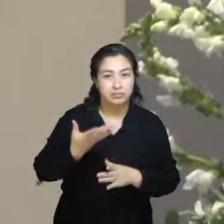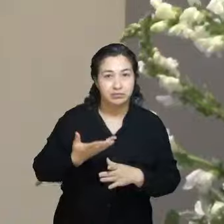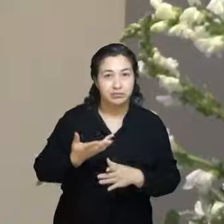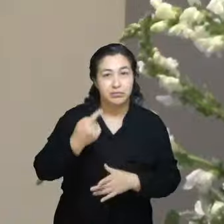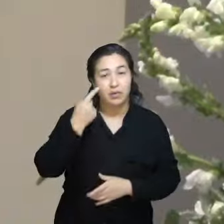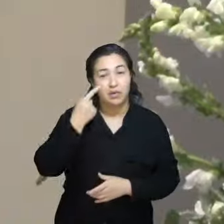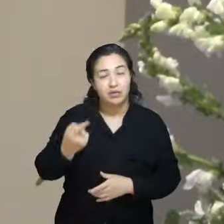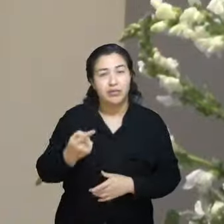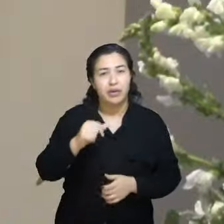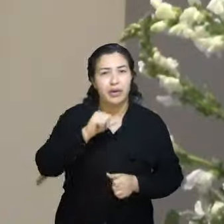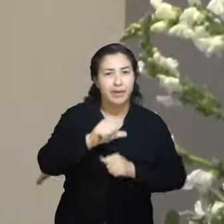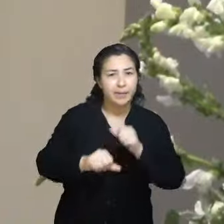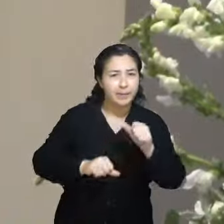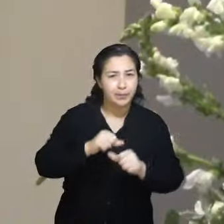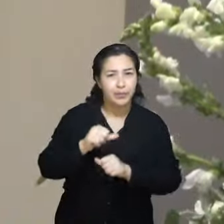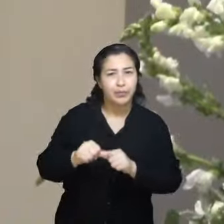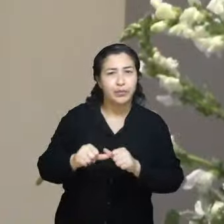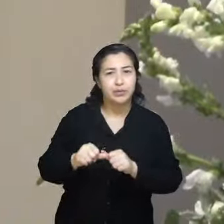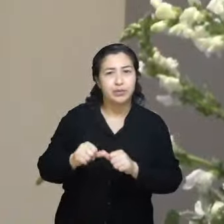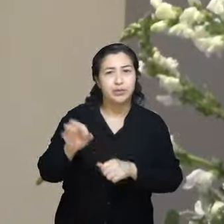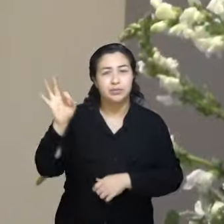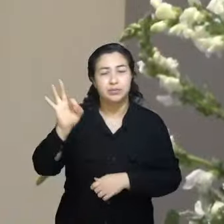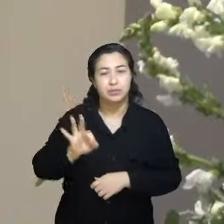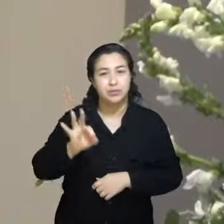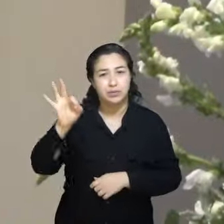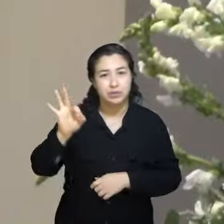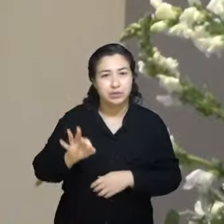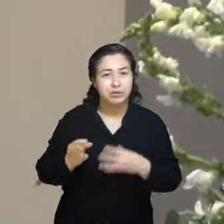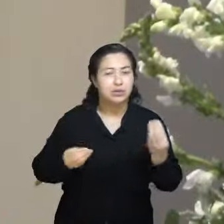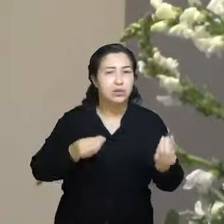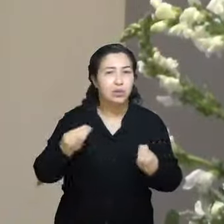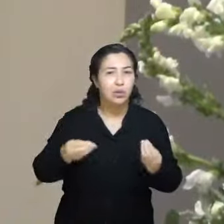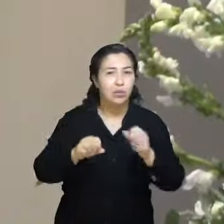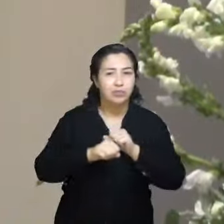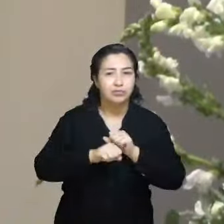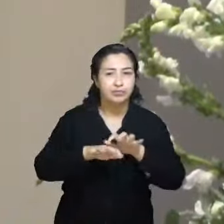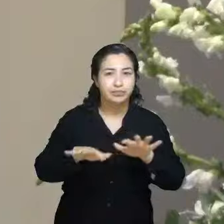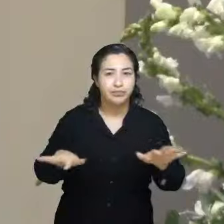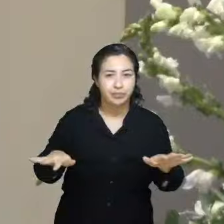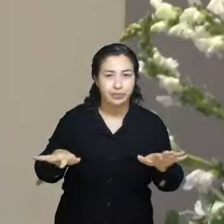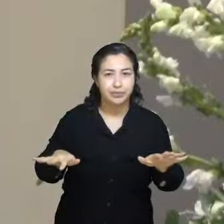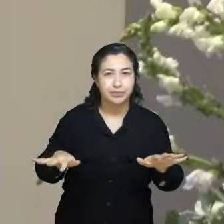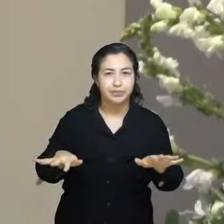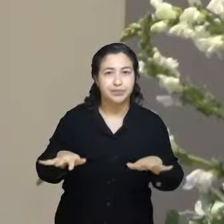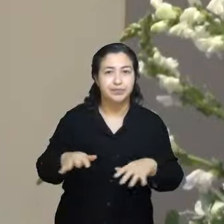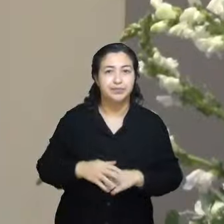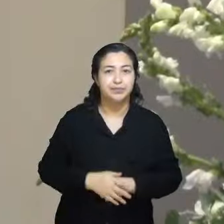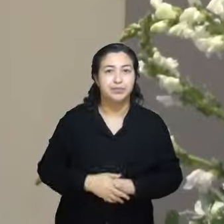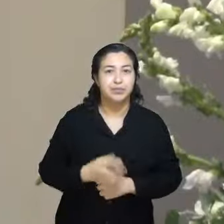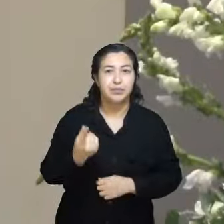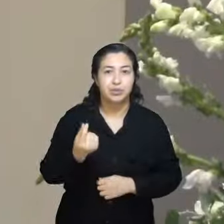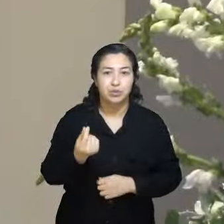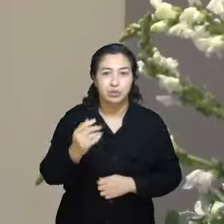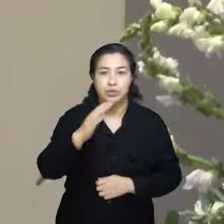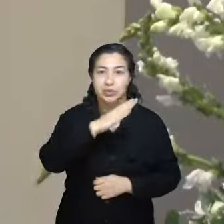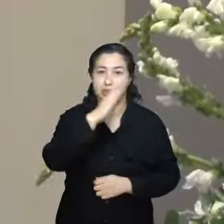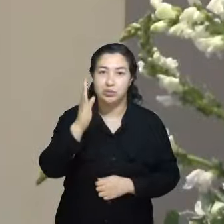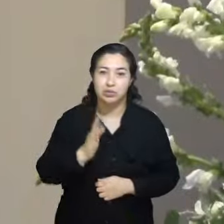modo em termos percentuais de como se distribui o denominado bolo tributário nacional